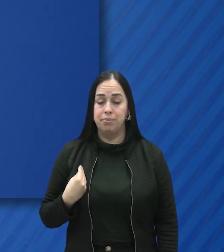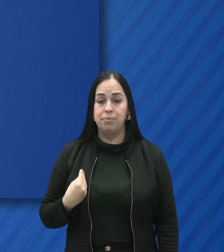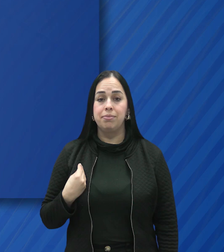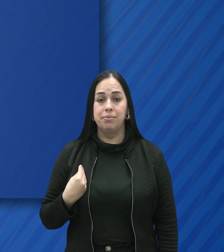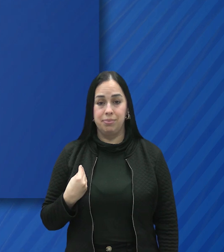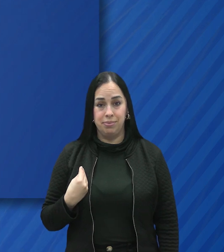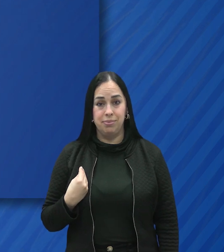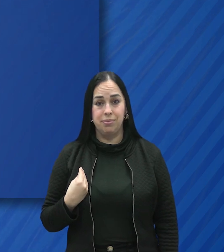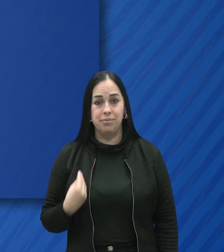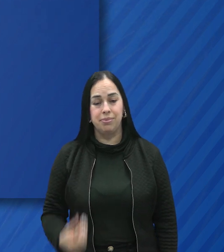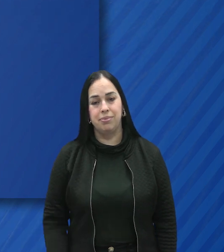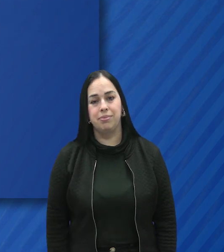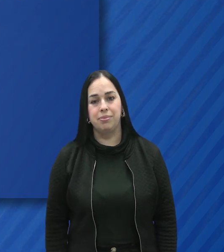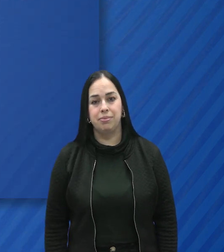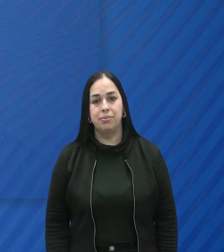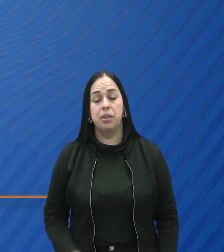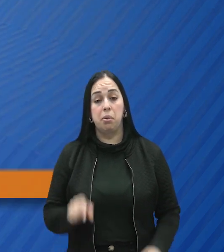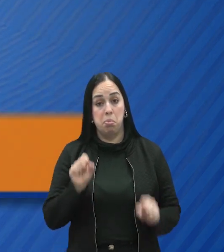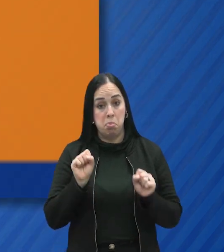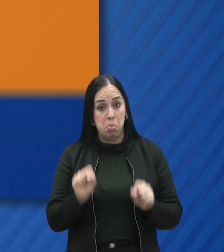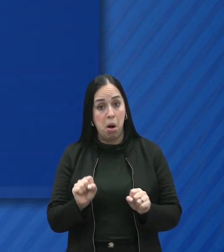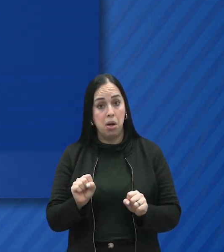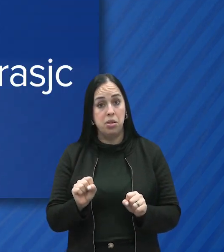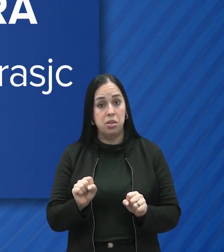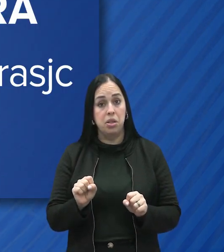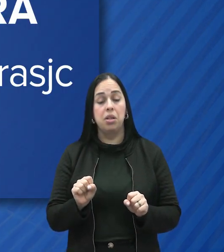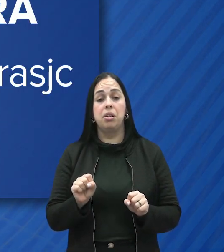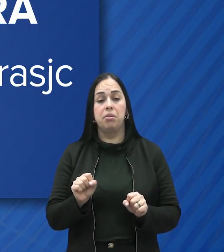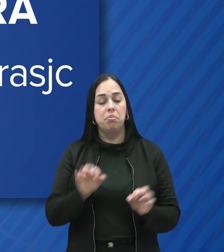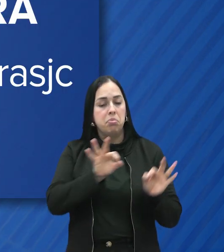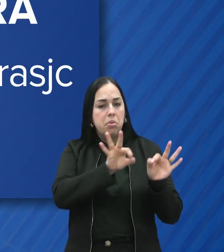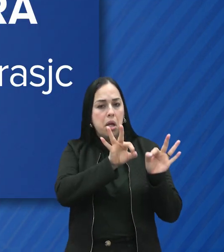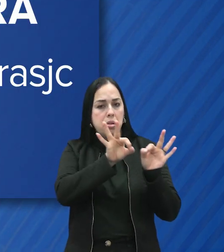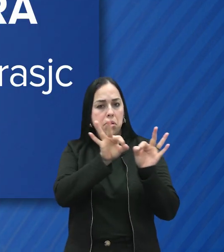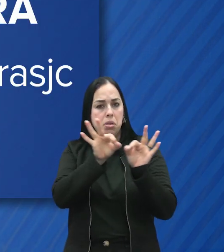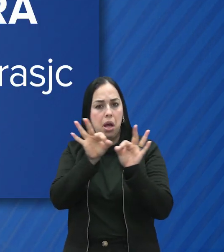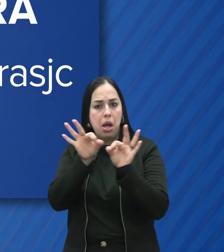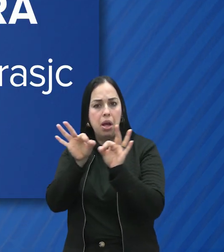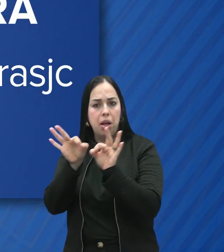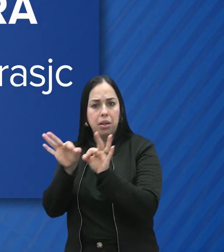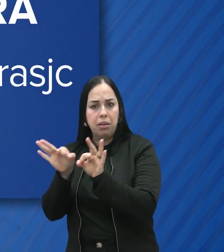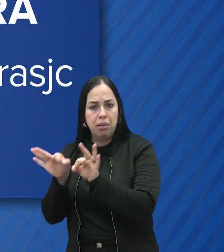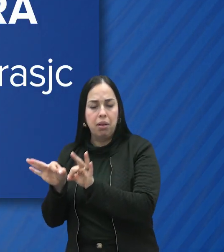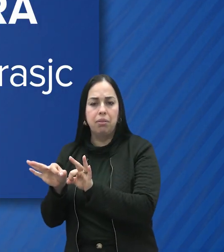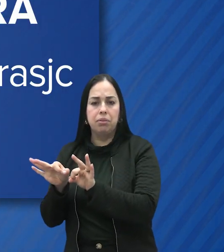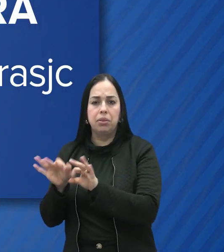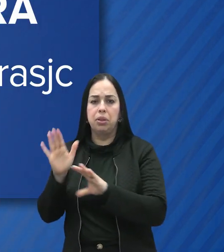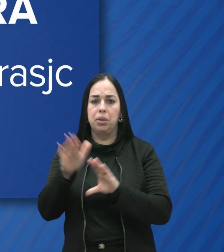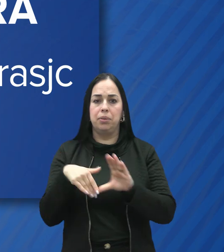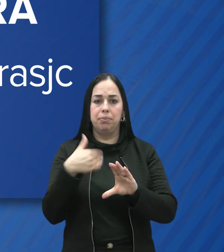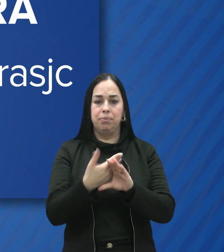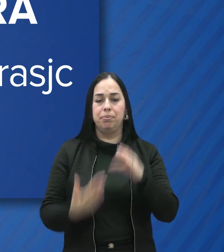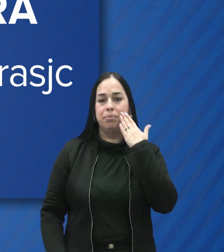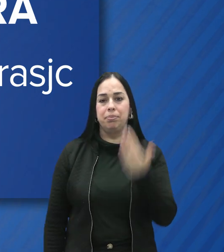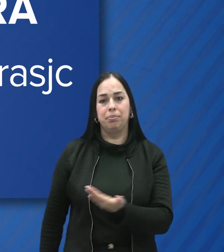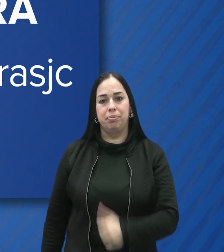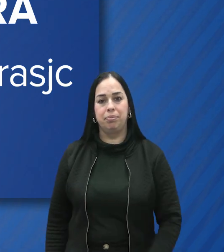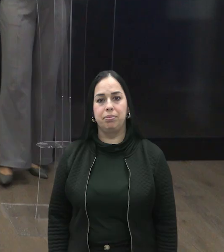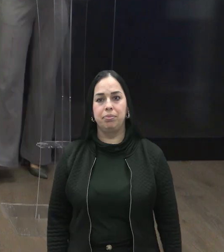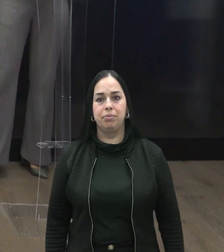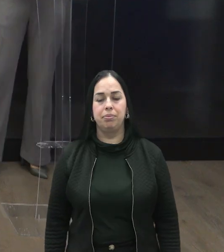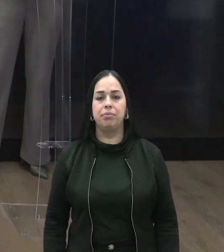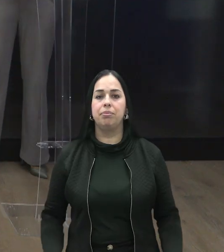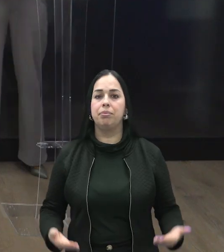das 4 horas da tarde. Você pode acompanhar os trabalhos em plenário na íntegra no nosso canal do